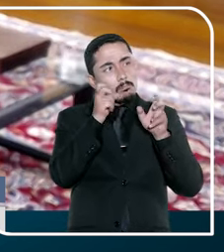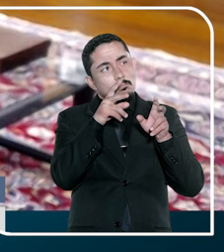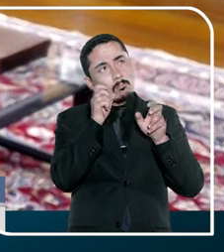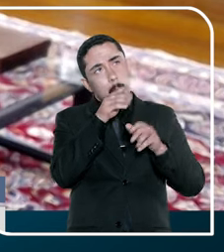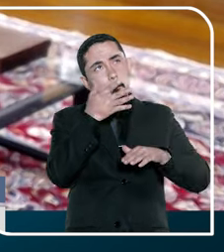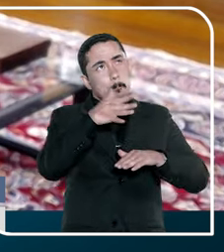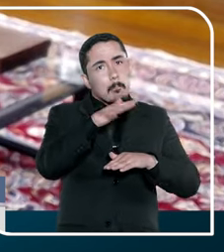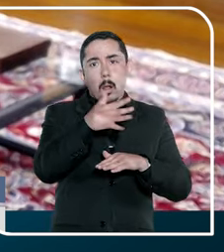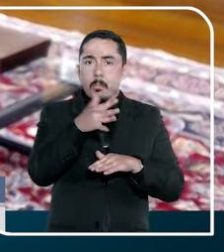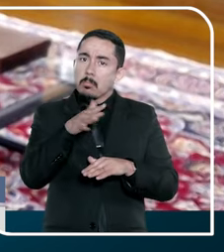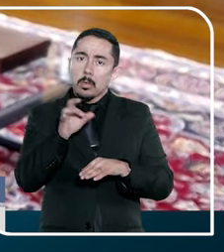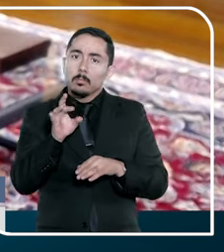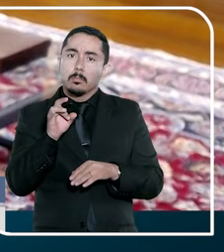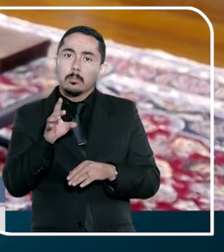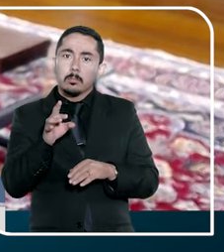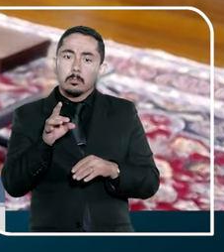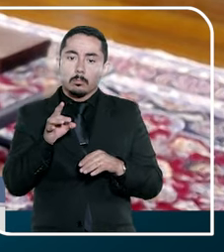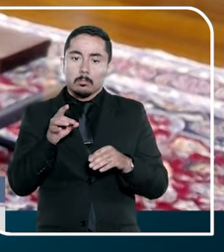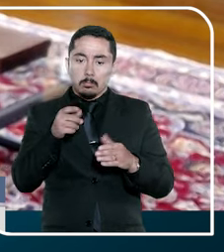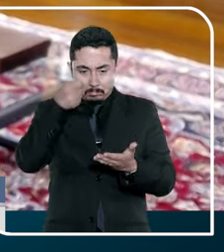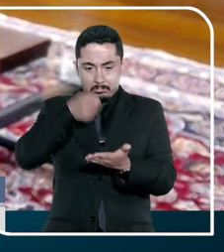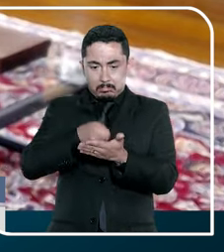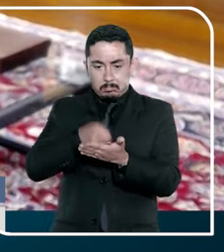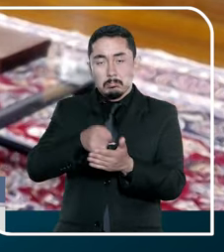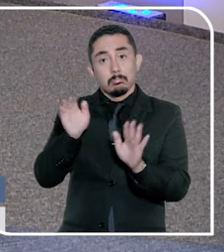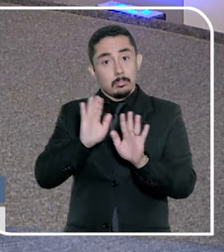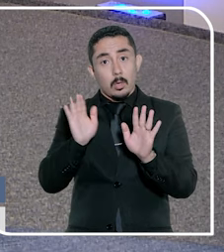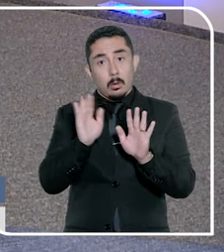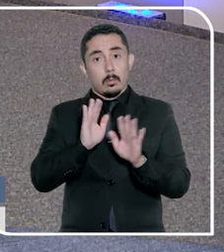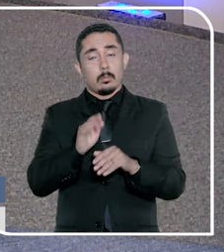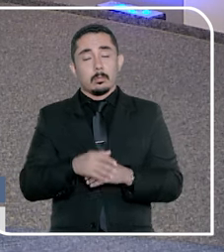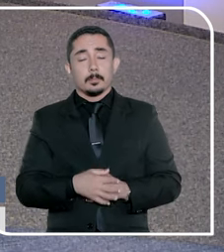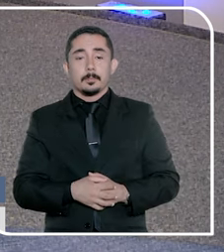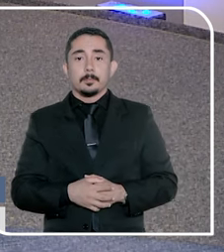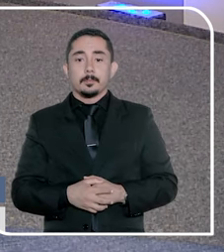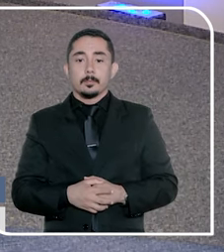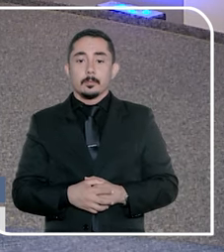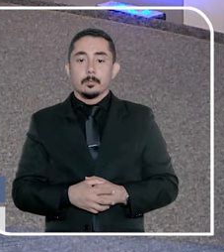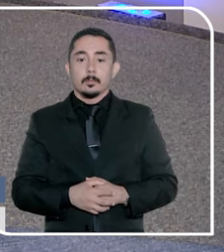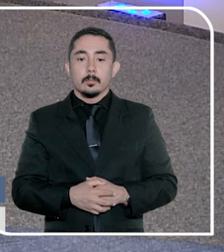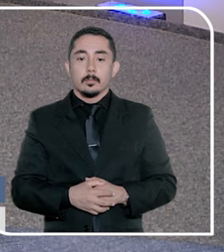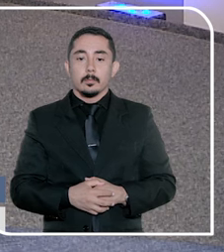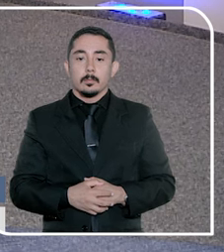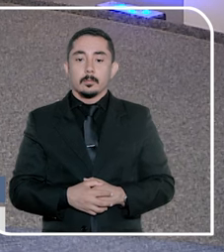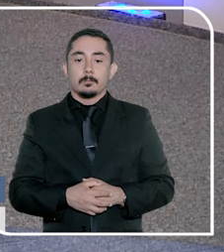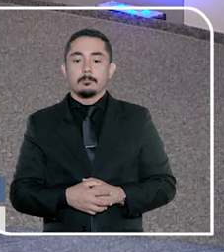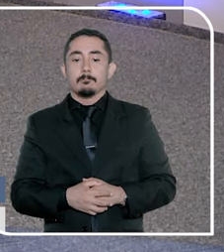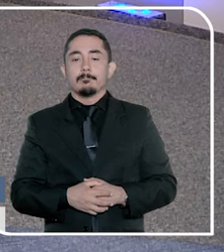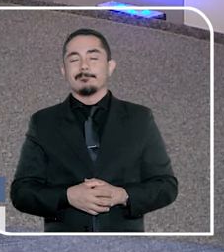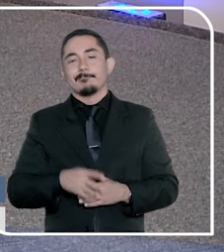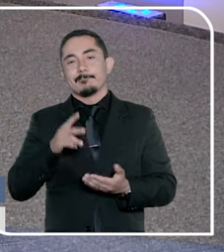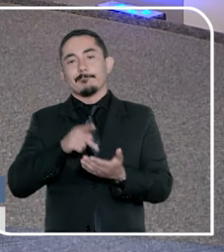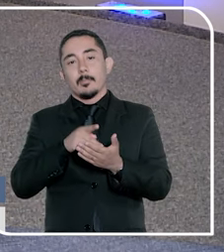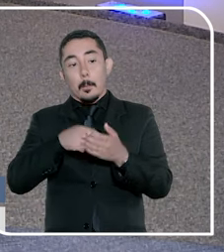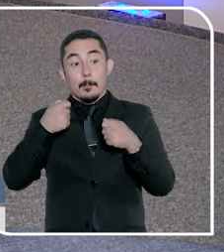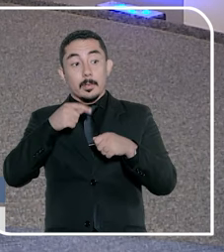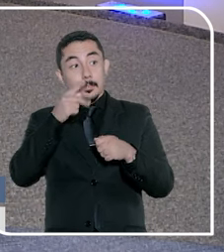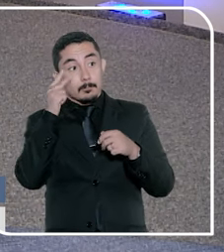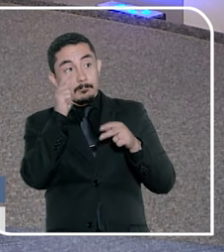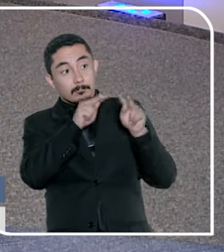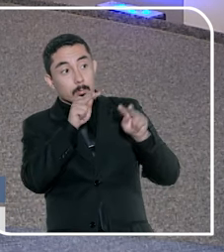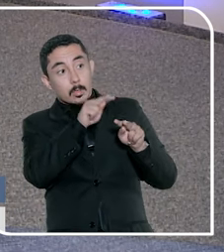determina necessariamente o resultado do julgamento os ditames são traçados realmente pelo caso concreto né de acordo com todo um